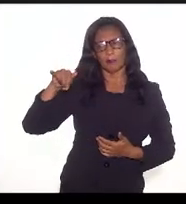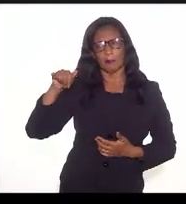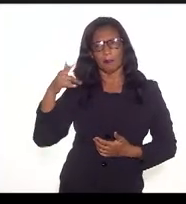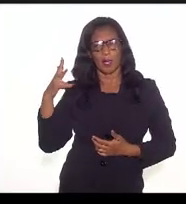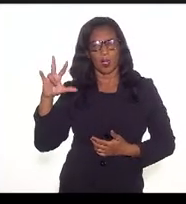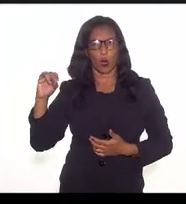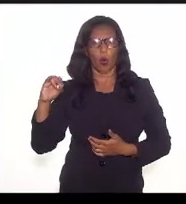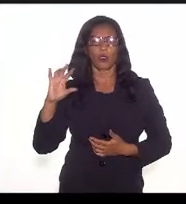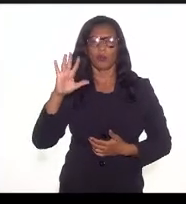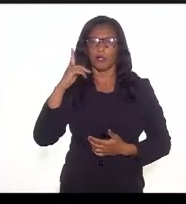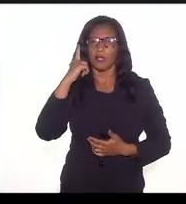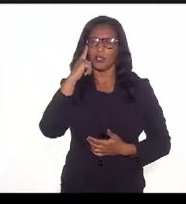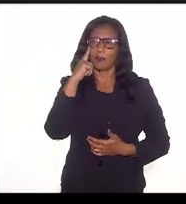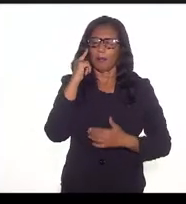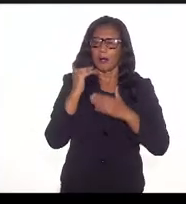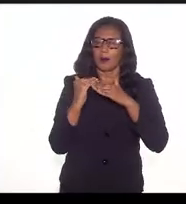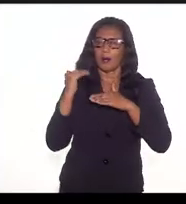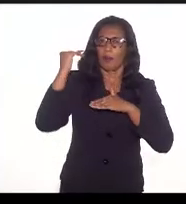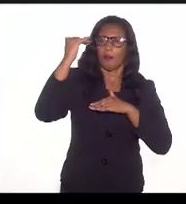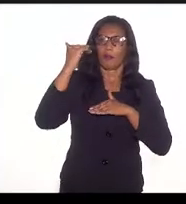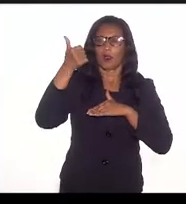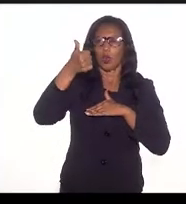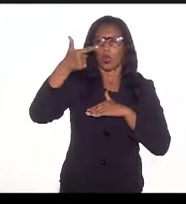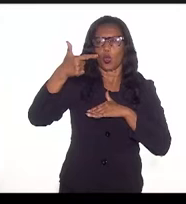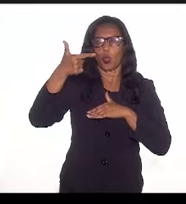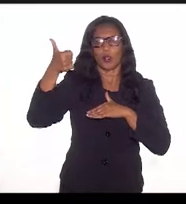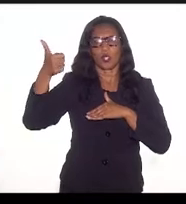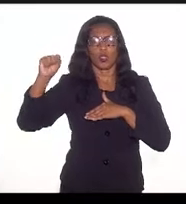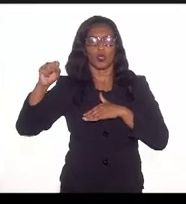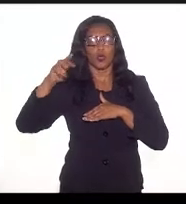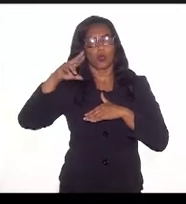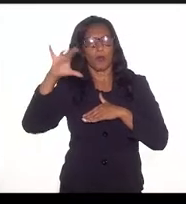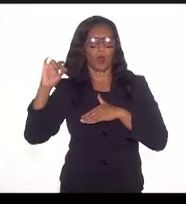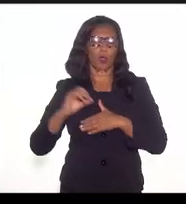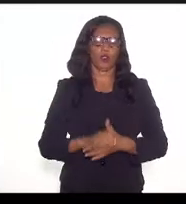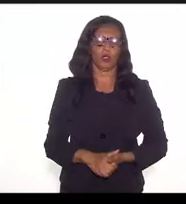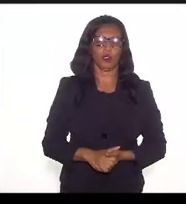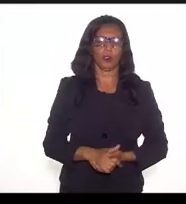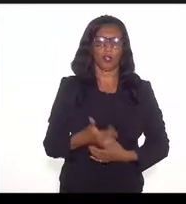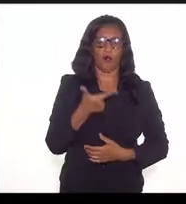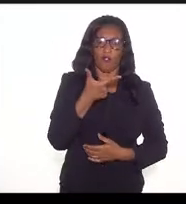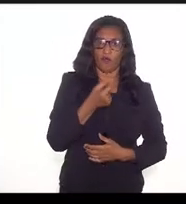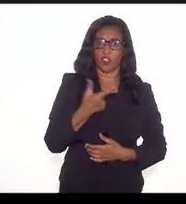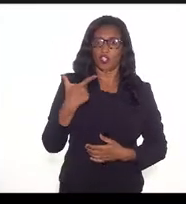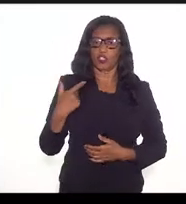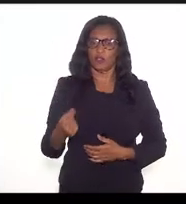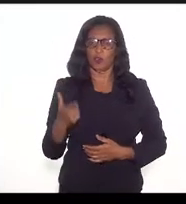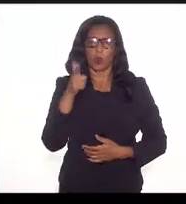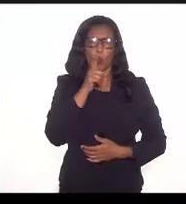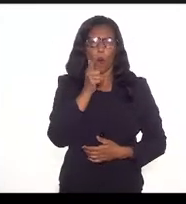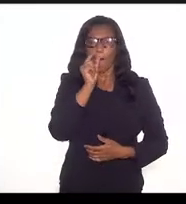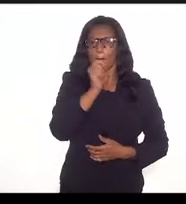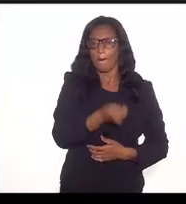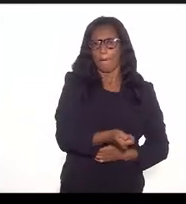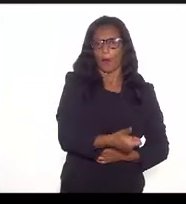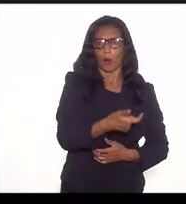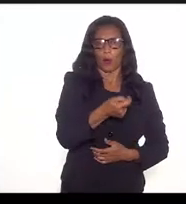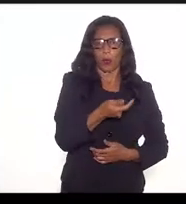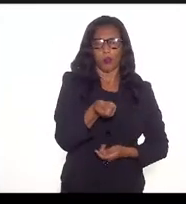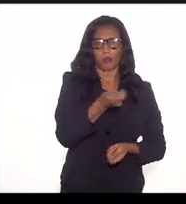12 a 18 milhões para 2021 ainda, só para o microcrédito produtivo orientado. Então, em 2020, a gente fez poucas operações,